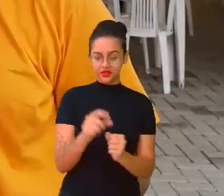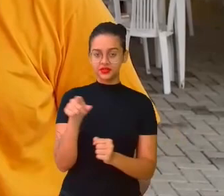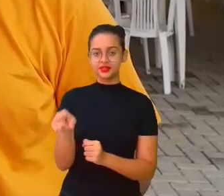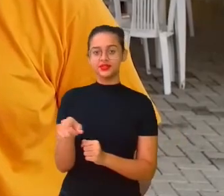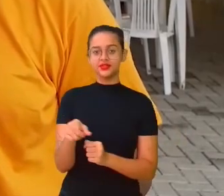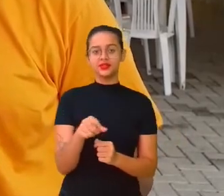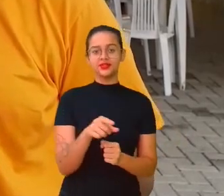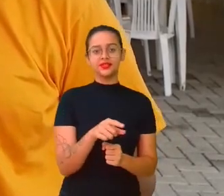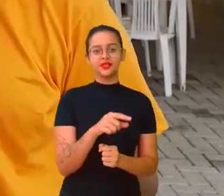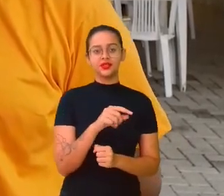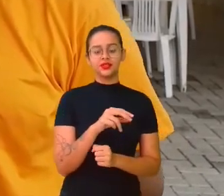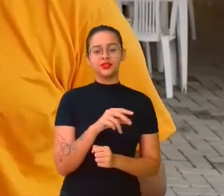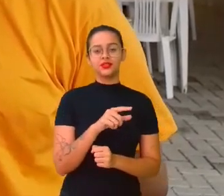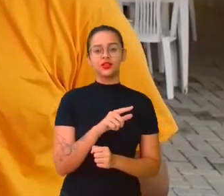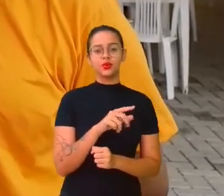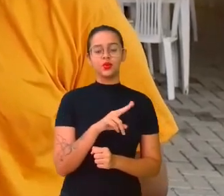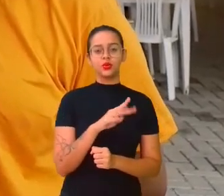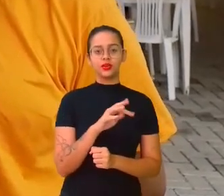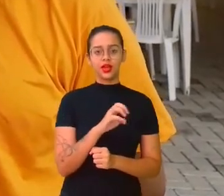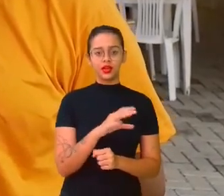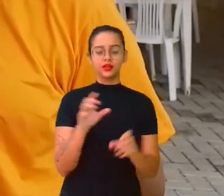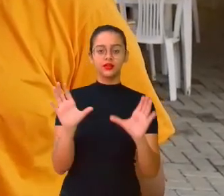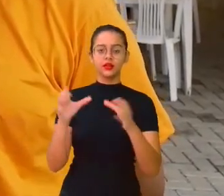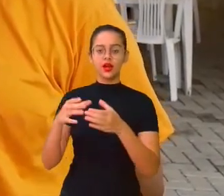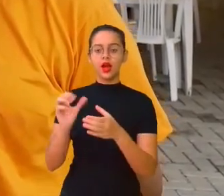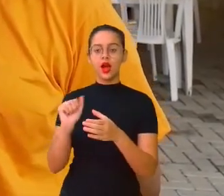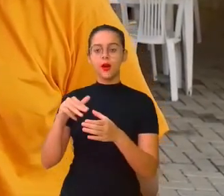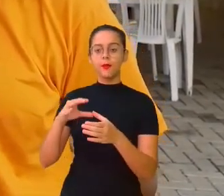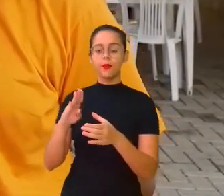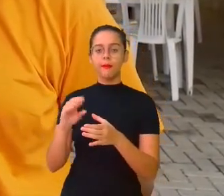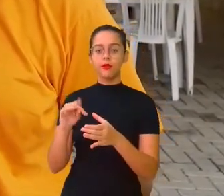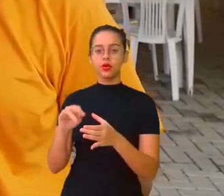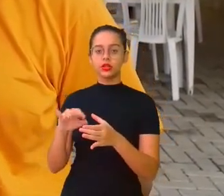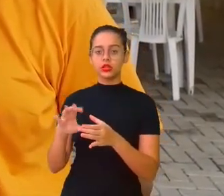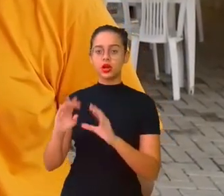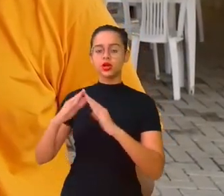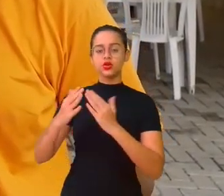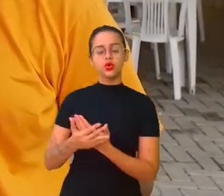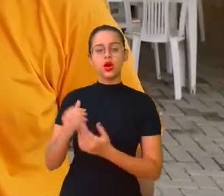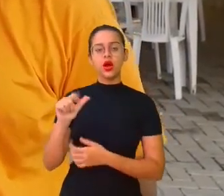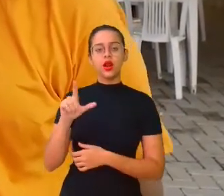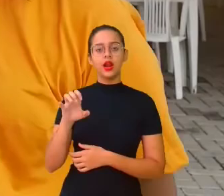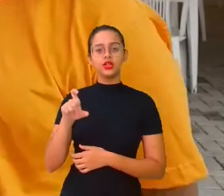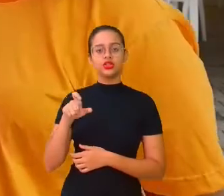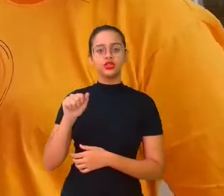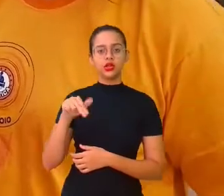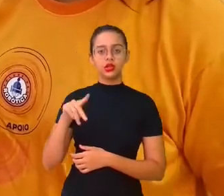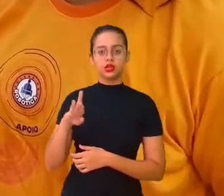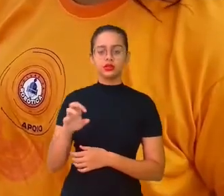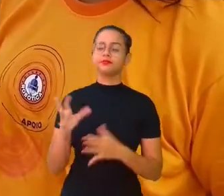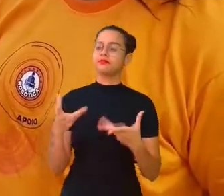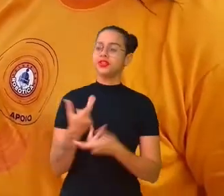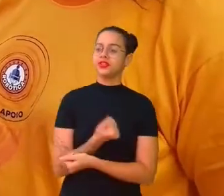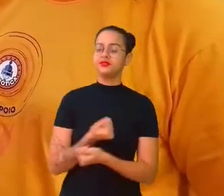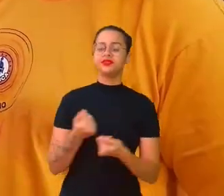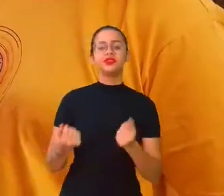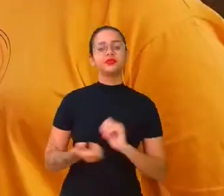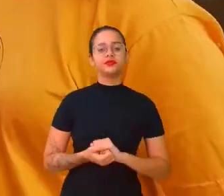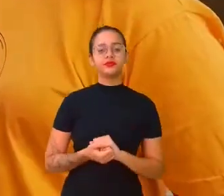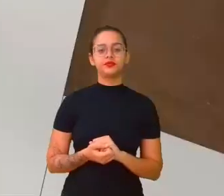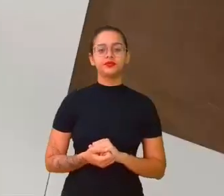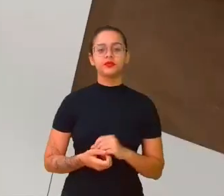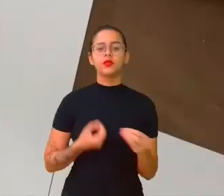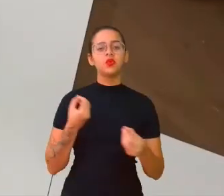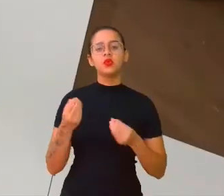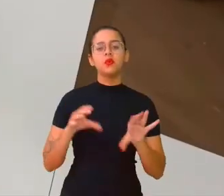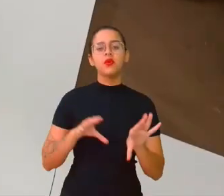que é pela UTEC Largo Dom Luiz, e a Amobótica, que é pela Escola Alexandre Muniz. Ai, que maravilha! E como foi